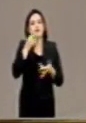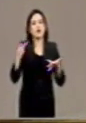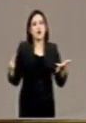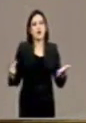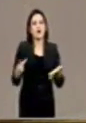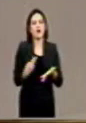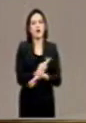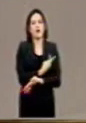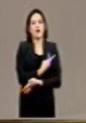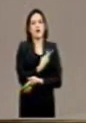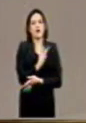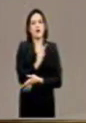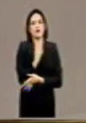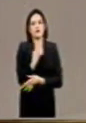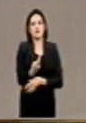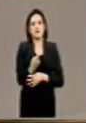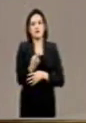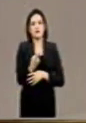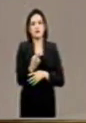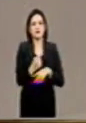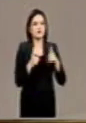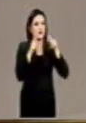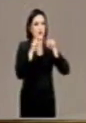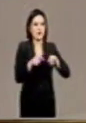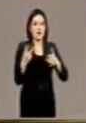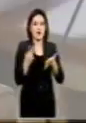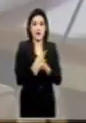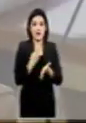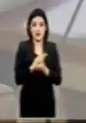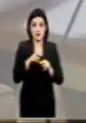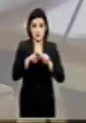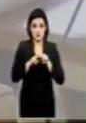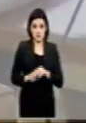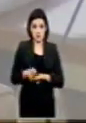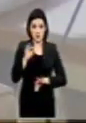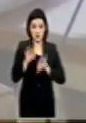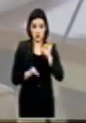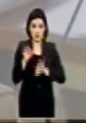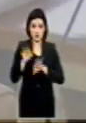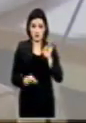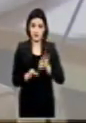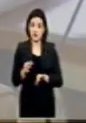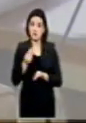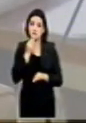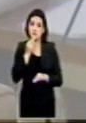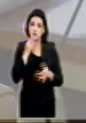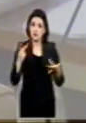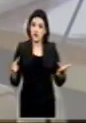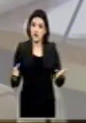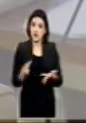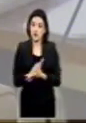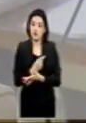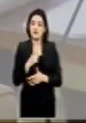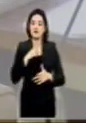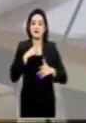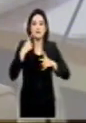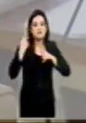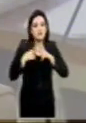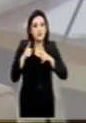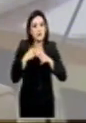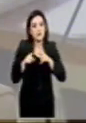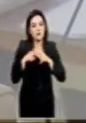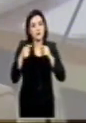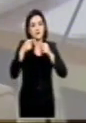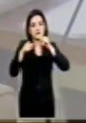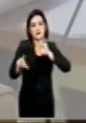identificar captação ambiental implementada por ordem judicial, circunstância que poderia embaraçar ilegitimamente a persecução